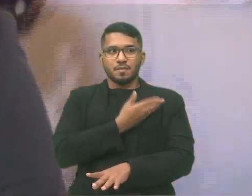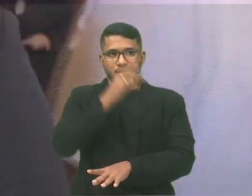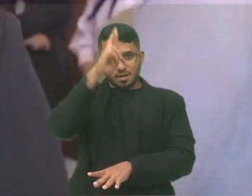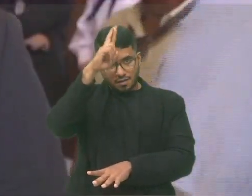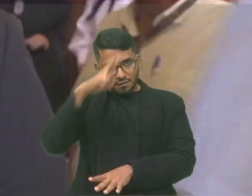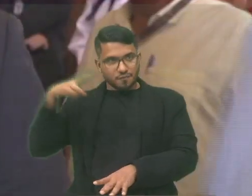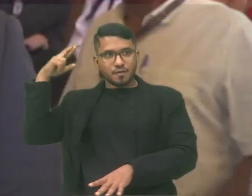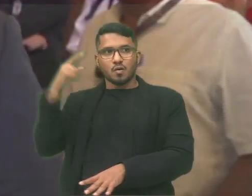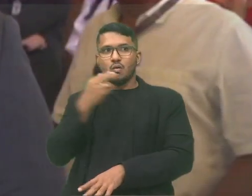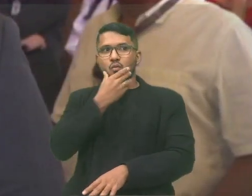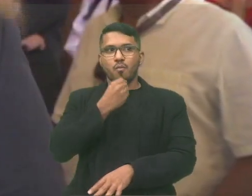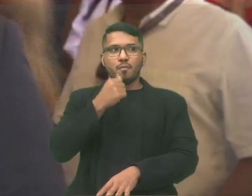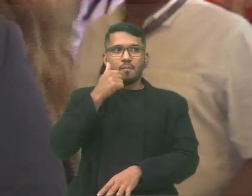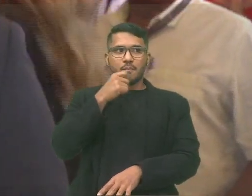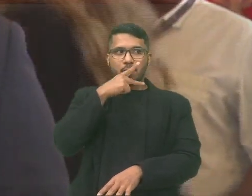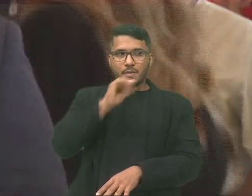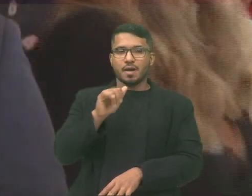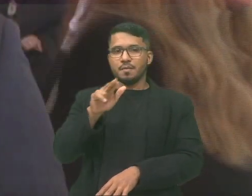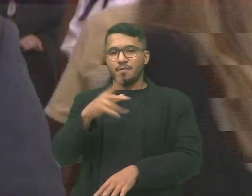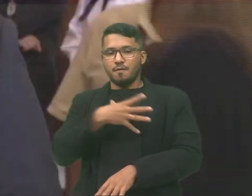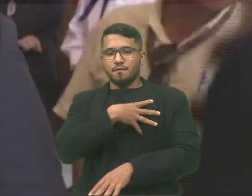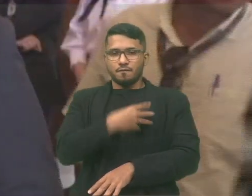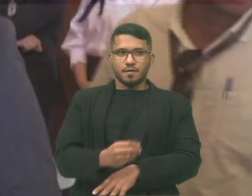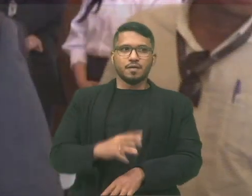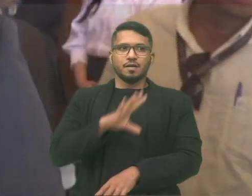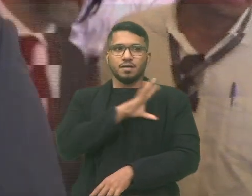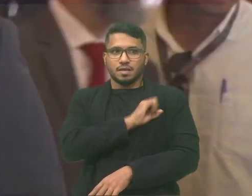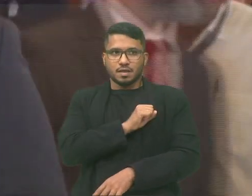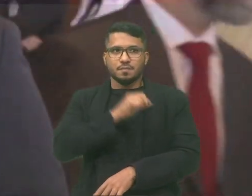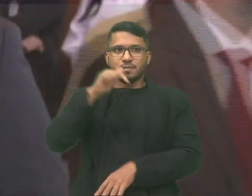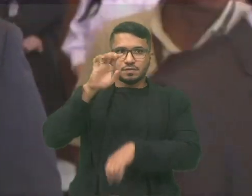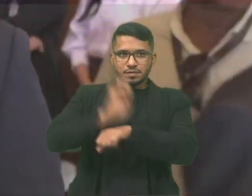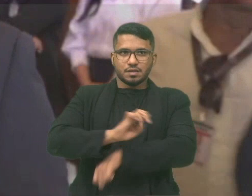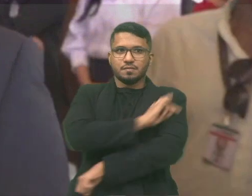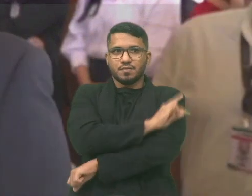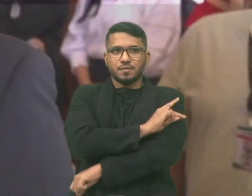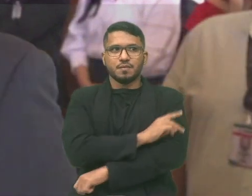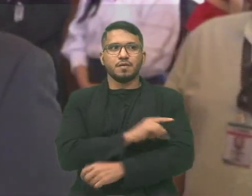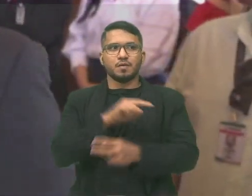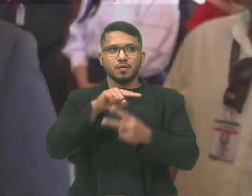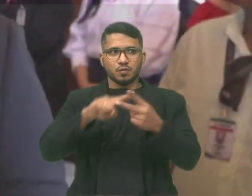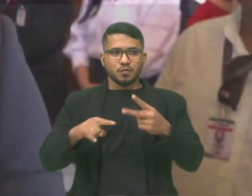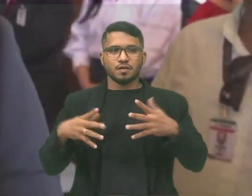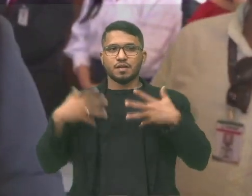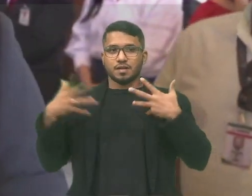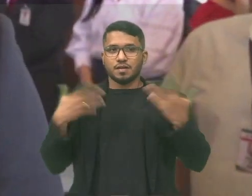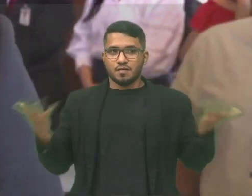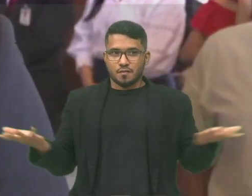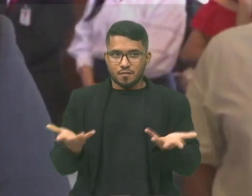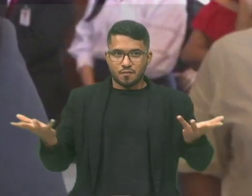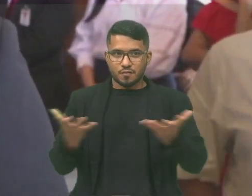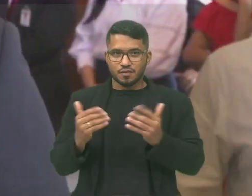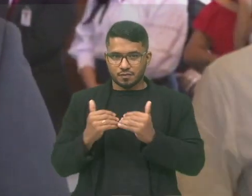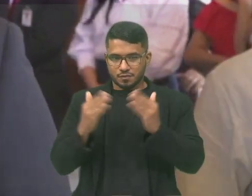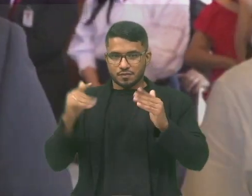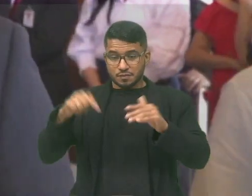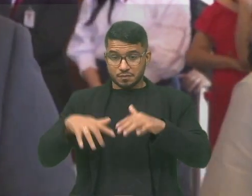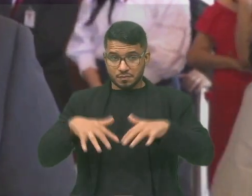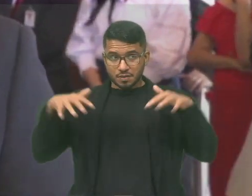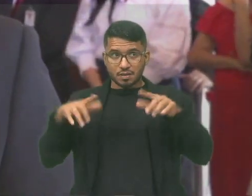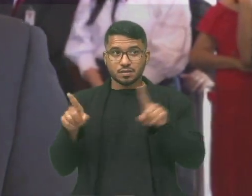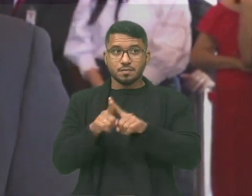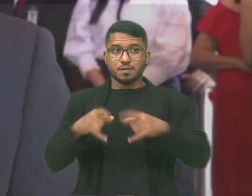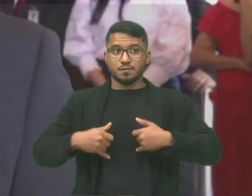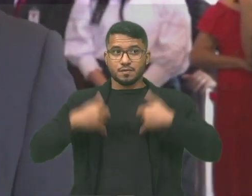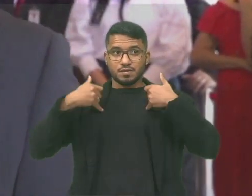Fonteles, o homem, o pai, o irmão, o filho, que ama tanto esse estado do Piauí. Então, duas alegrias hoje, aqui a inauguração do novo plenário e